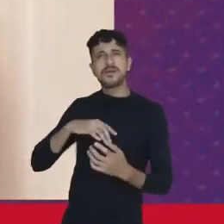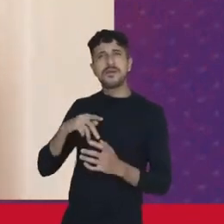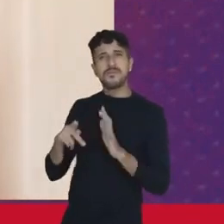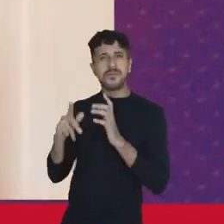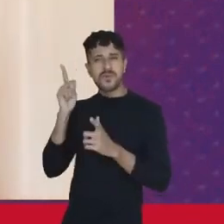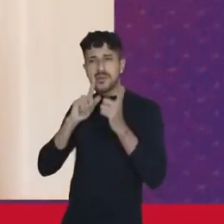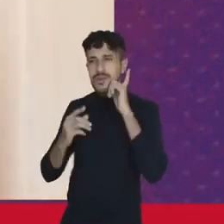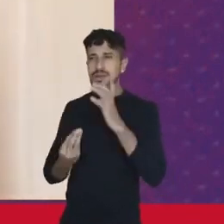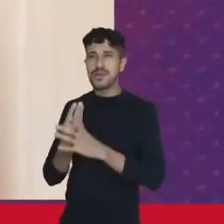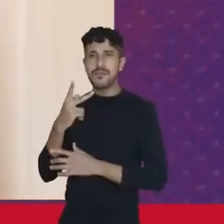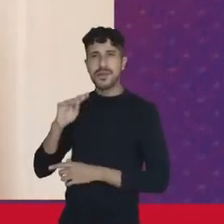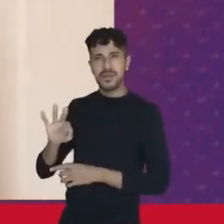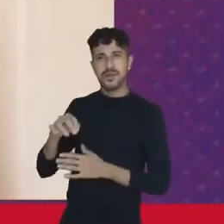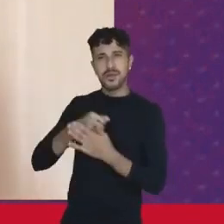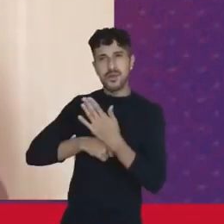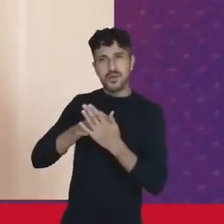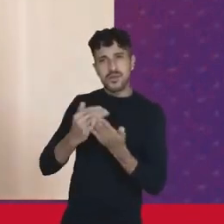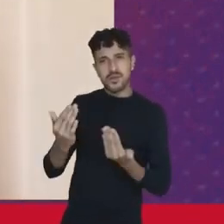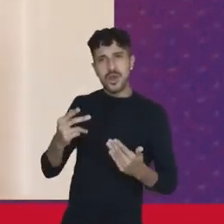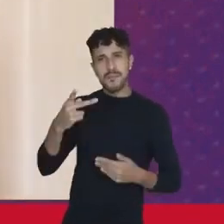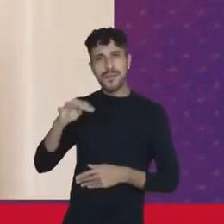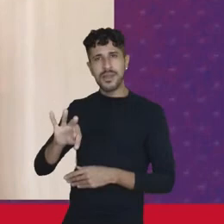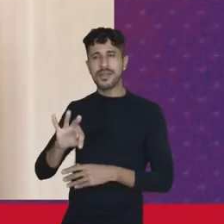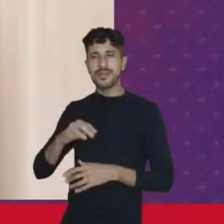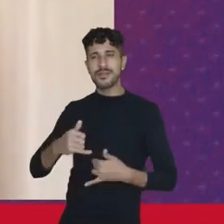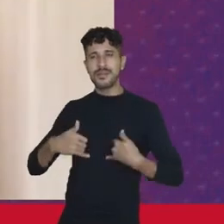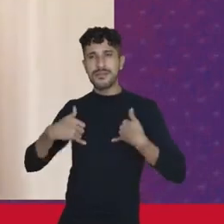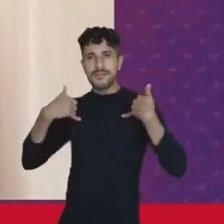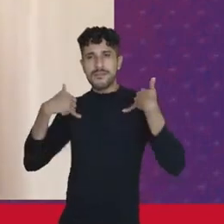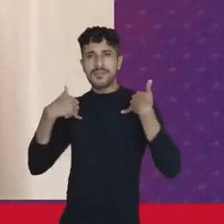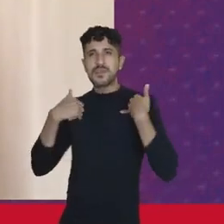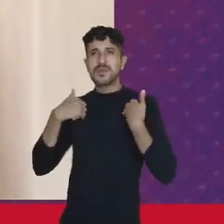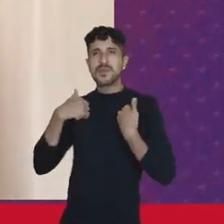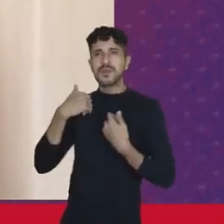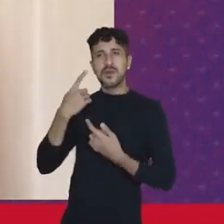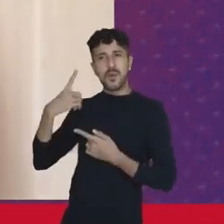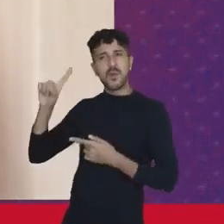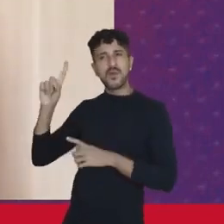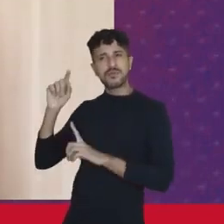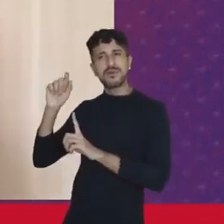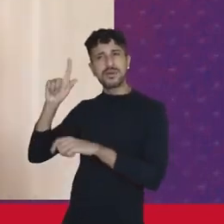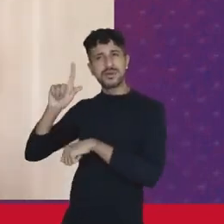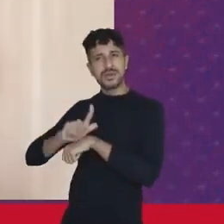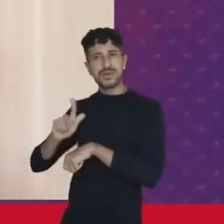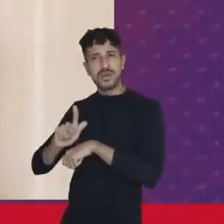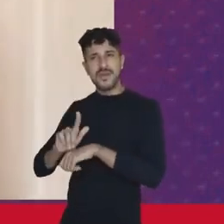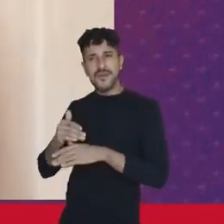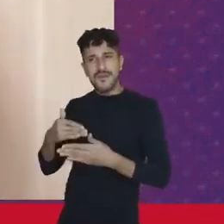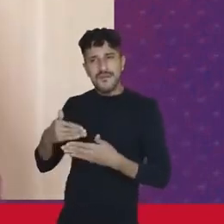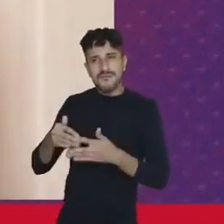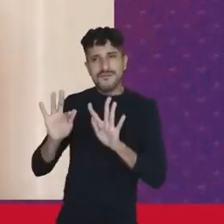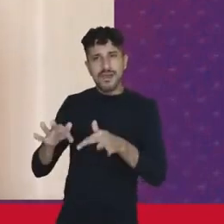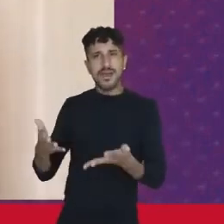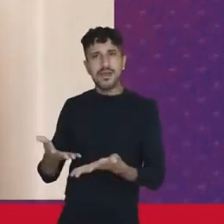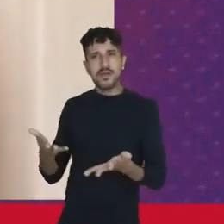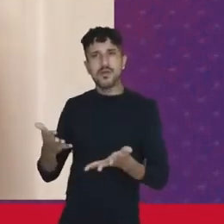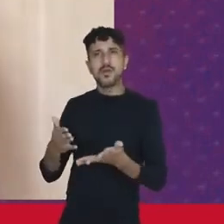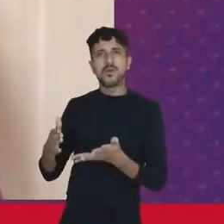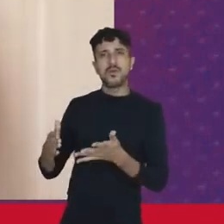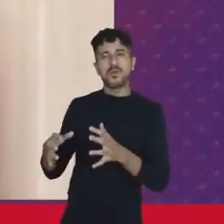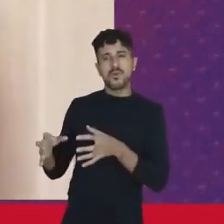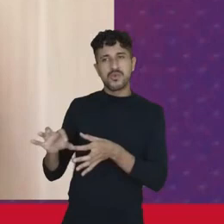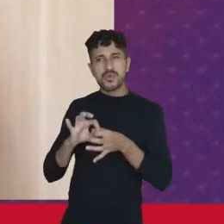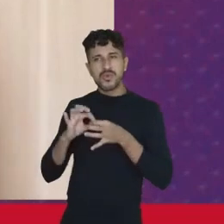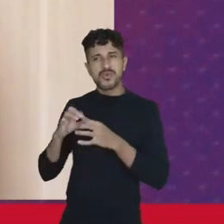PT. Fui militante da juventude do PT com muito orgulho, fui da última gestão, que está se encerrando agora, fui adjunta de